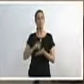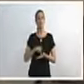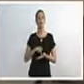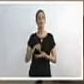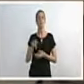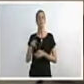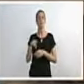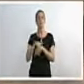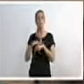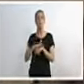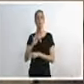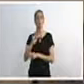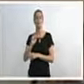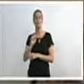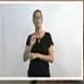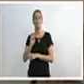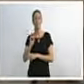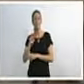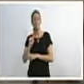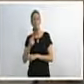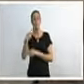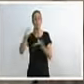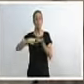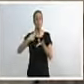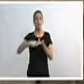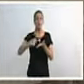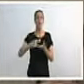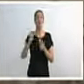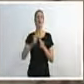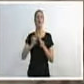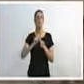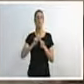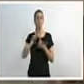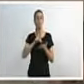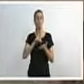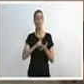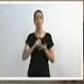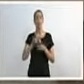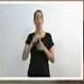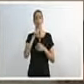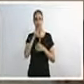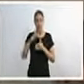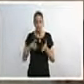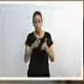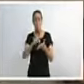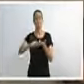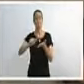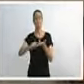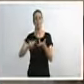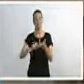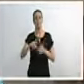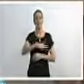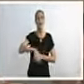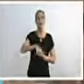fato, colocar nas programações a execução desses desassoreamentos. E aí trago na oportunidade, a V. Exª falou da região norte, mas não poderia aqui também